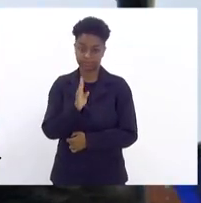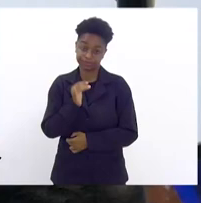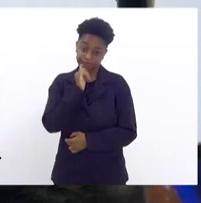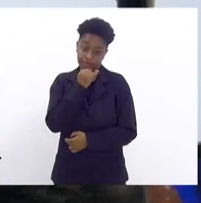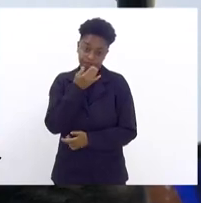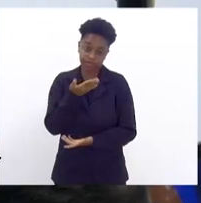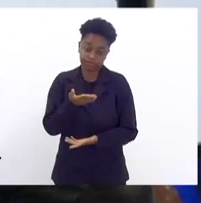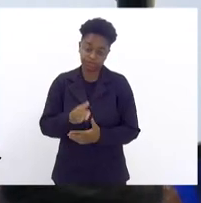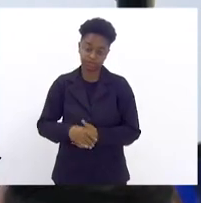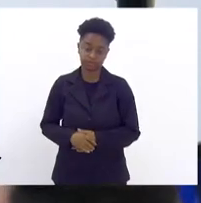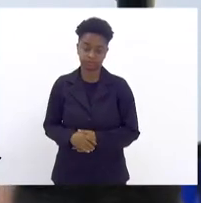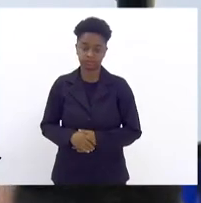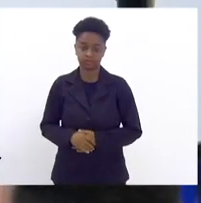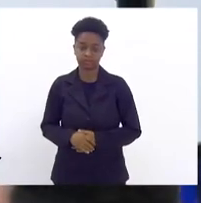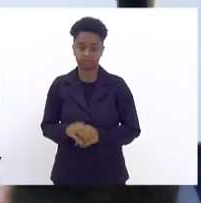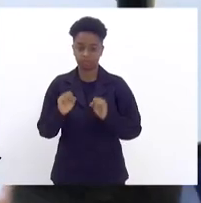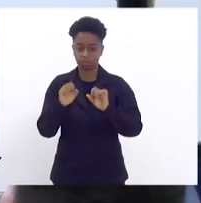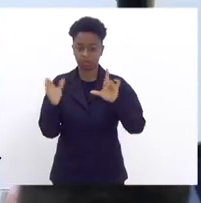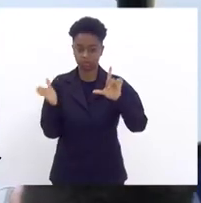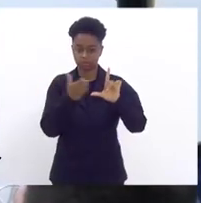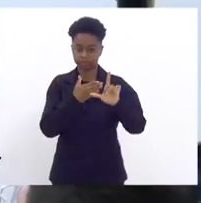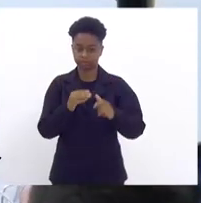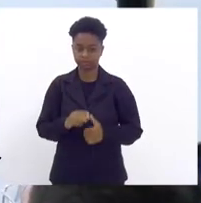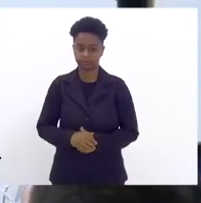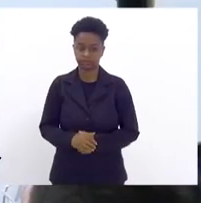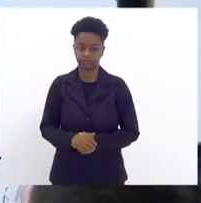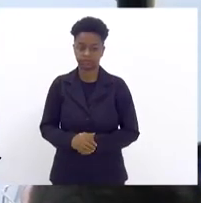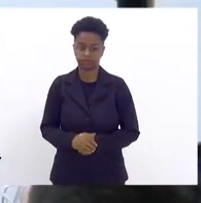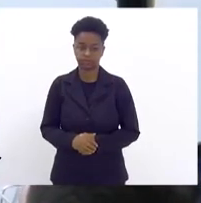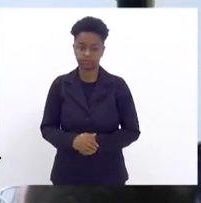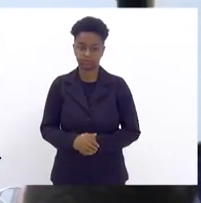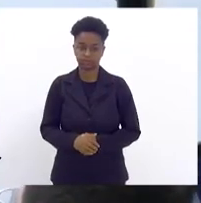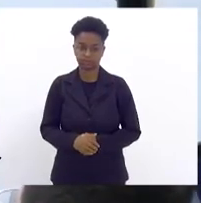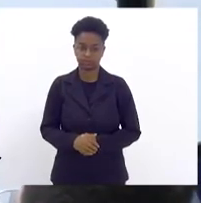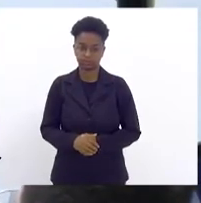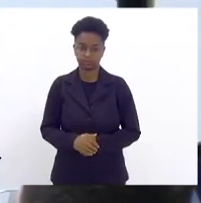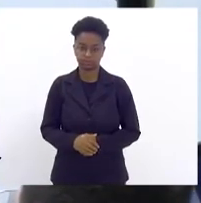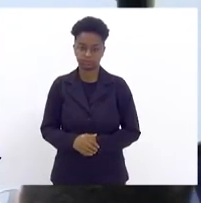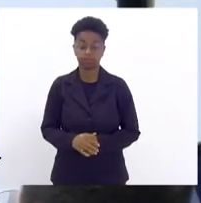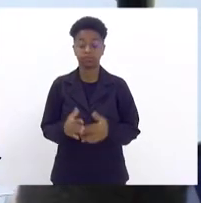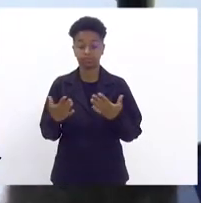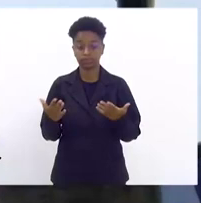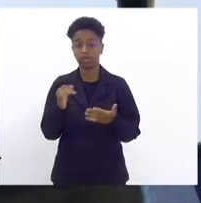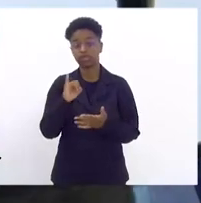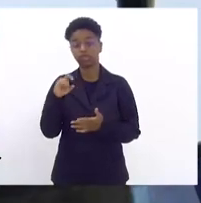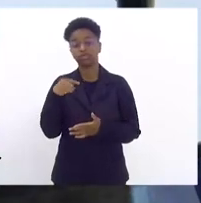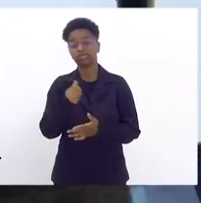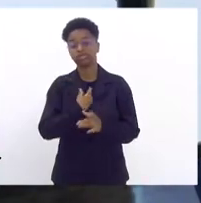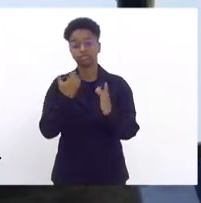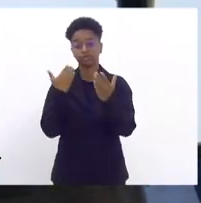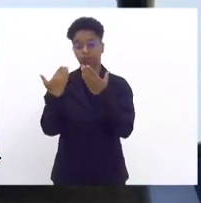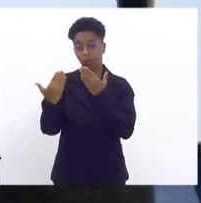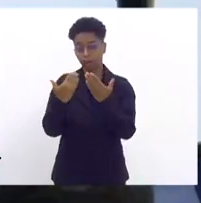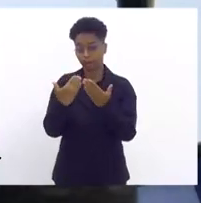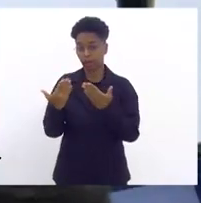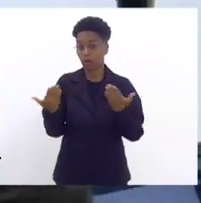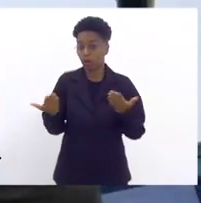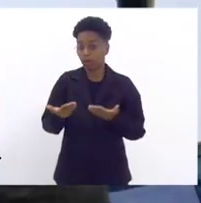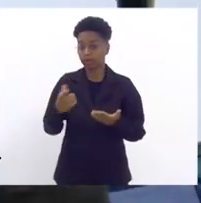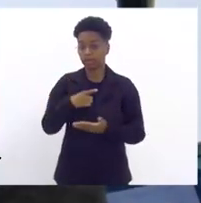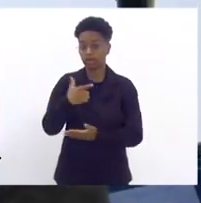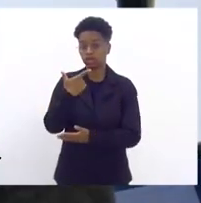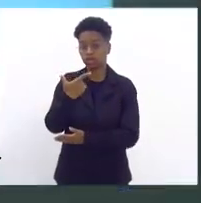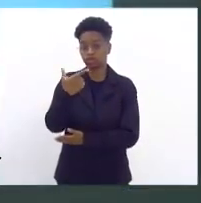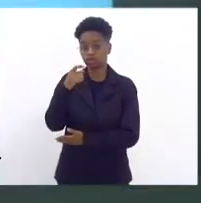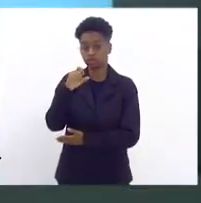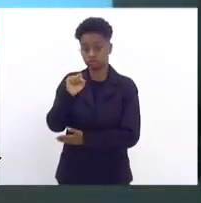pode passar por favor pode passar por favor E aí se nós compararmos nós temos hoje 208